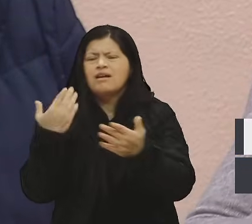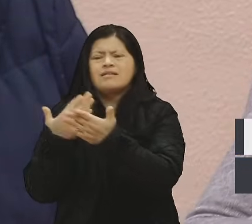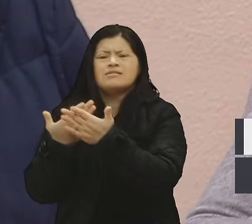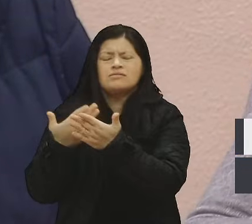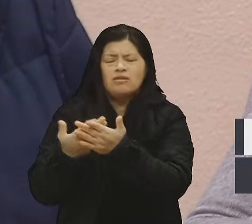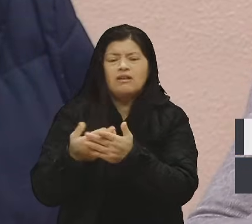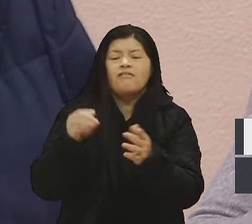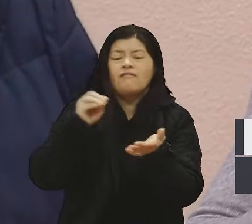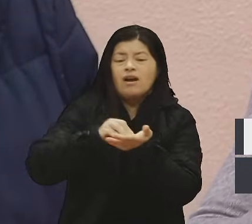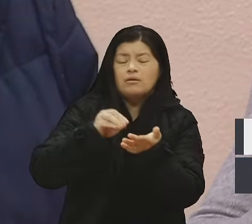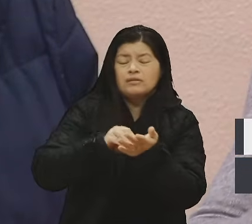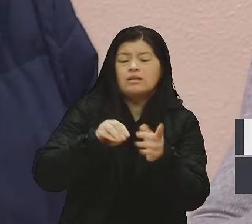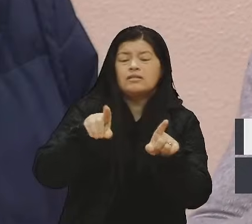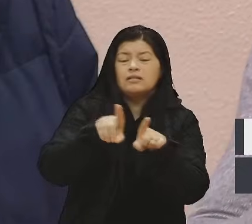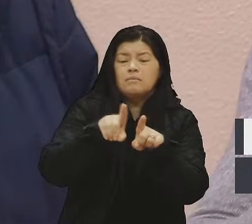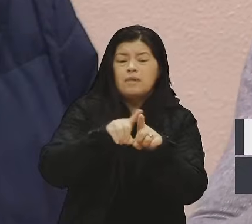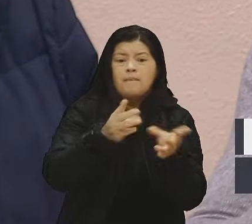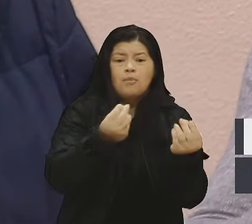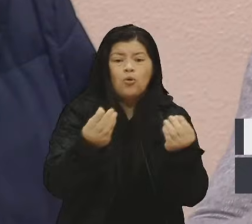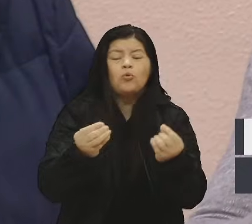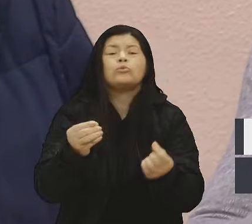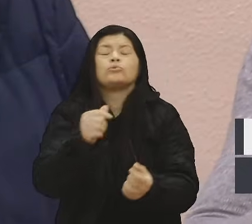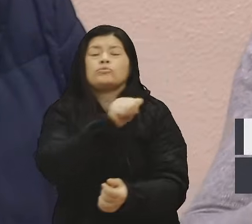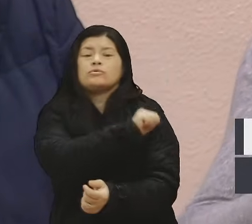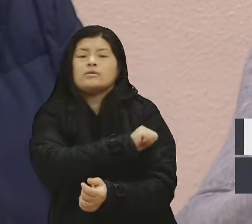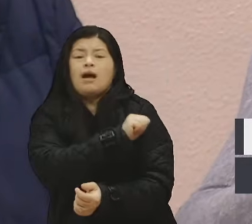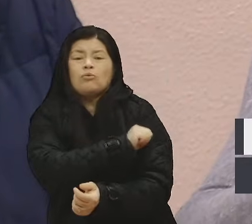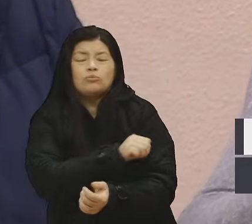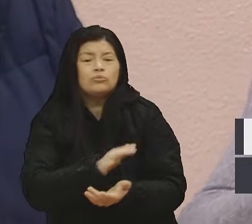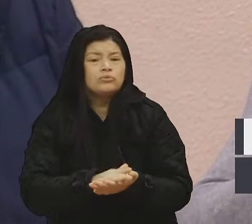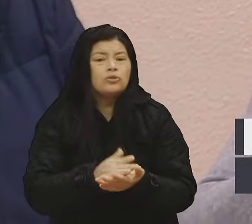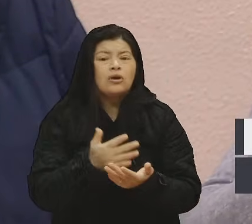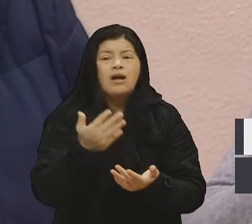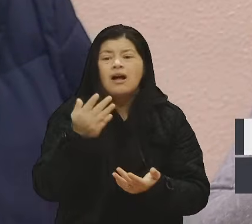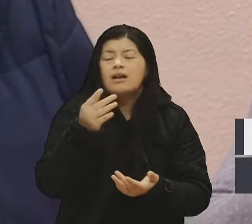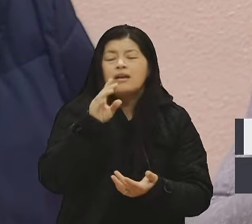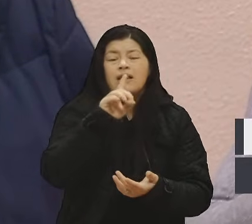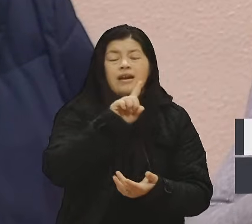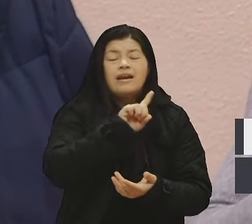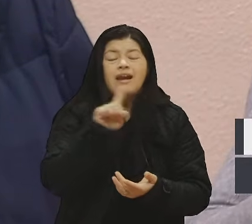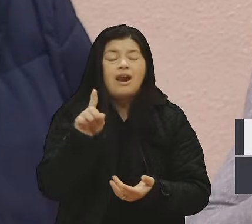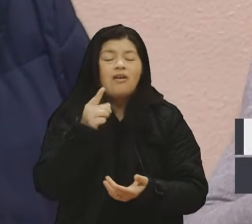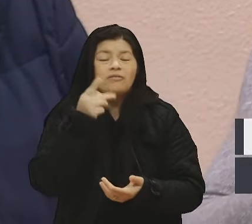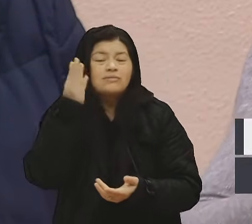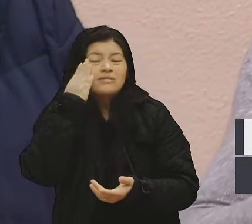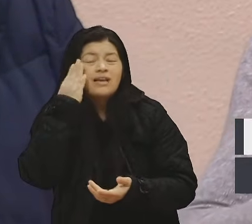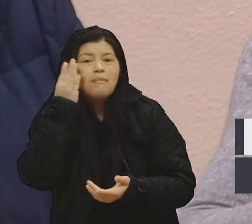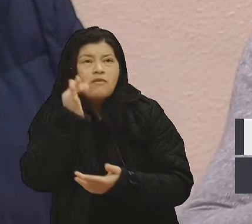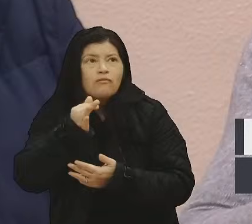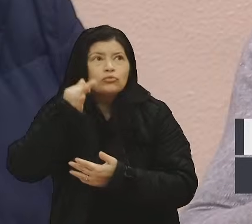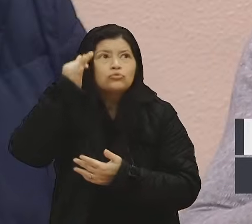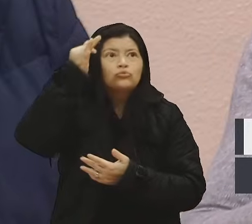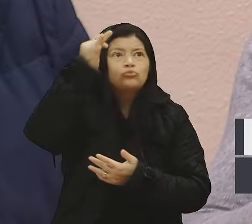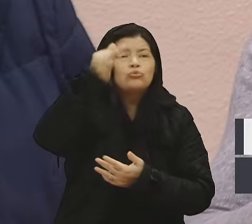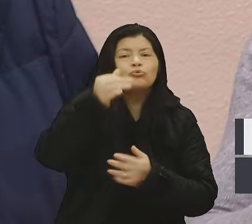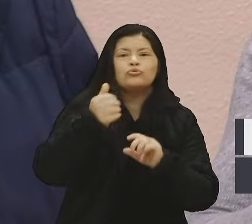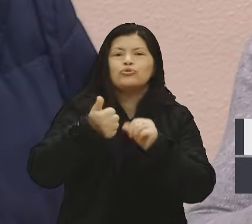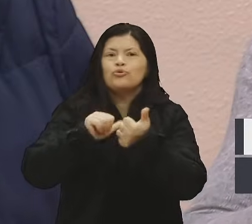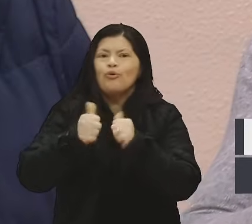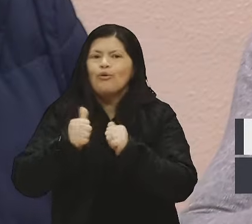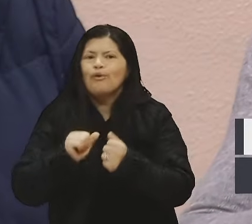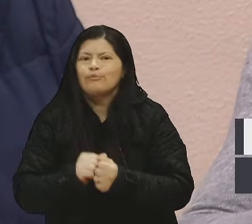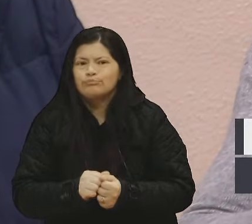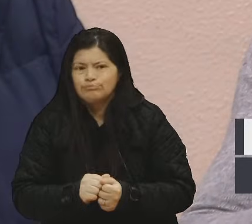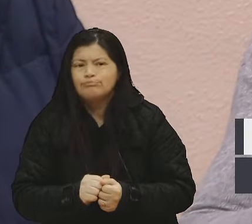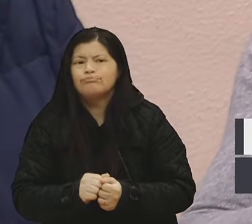falta também para muitos estudantes que não enxergam que é o futuro deles que está em jogo. Por quê? Porque o cerceamento